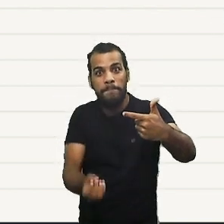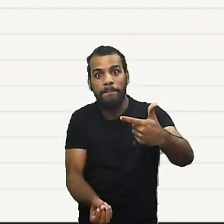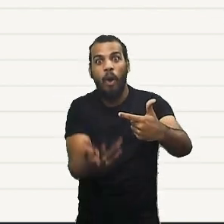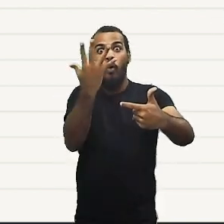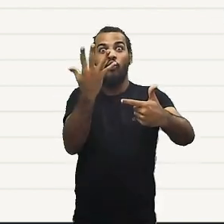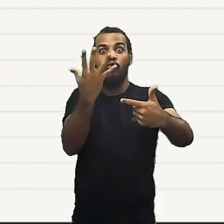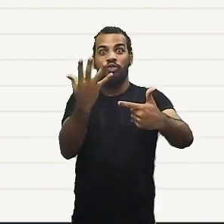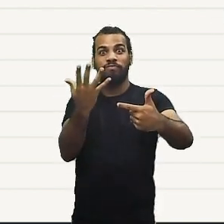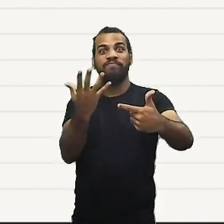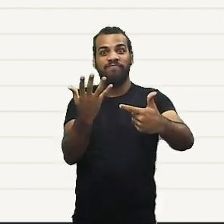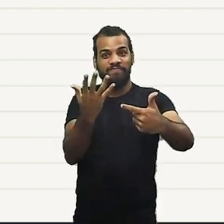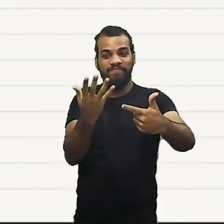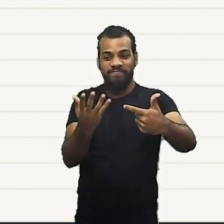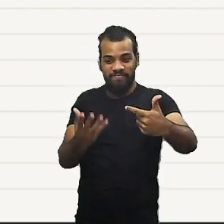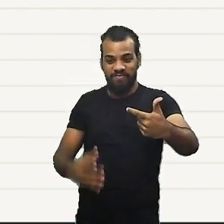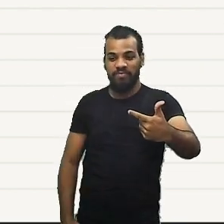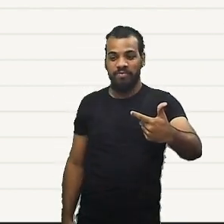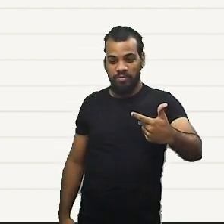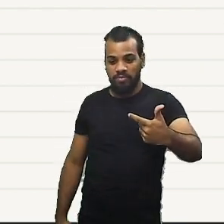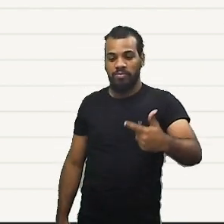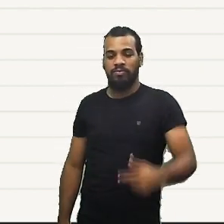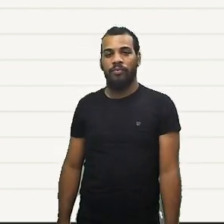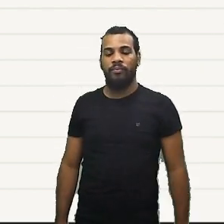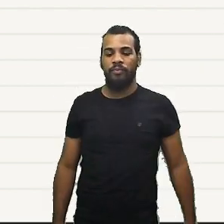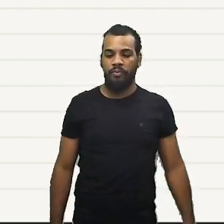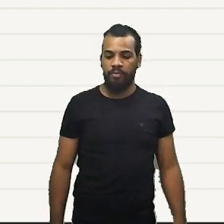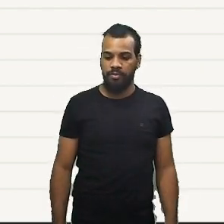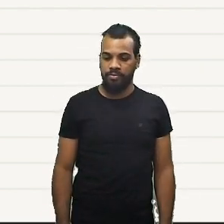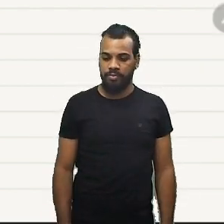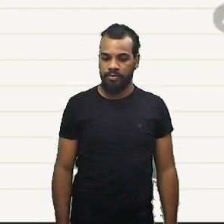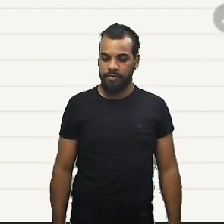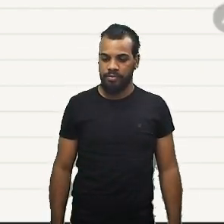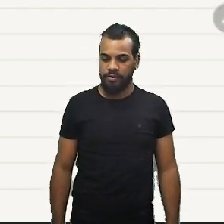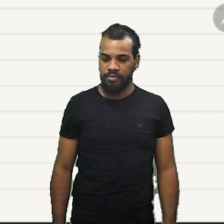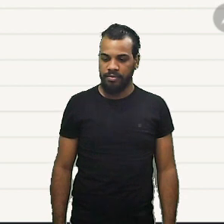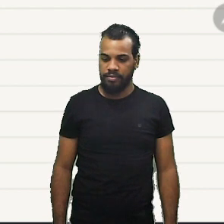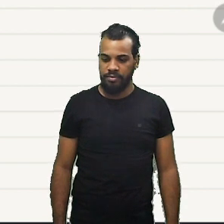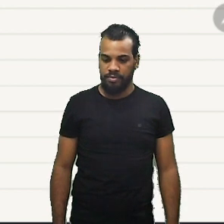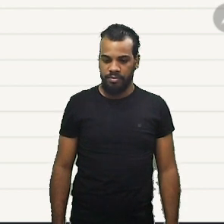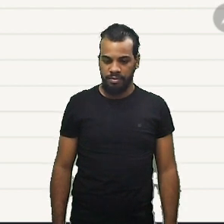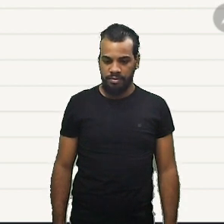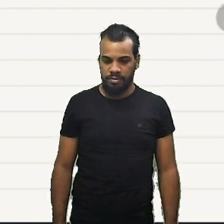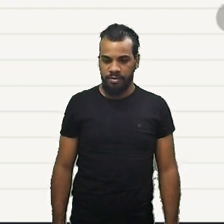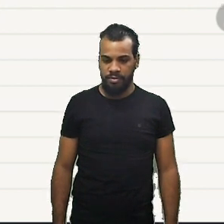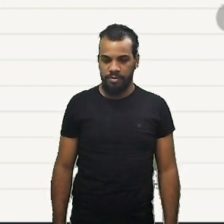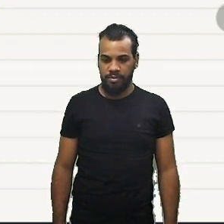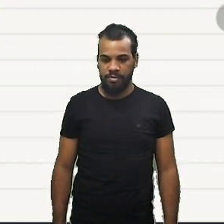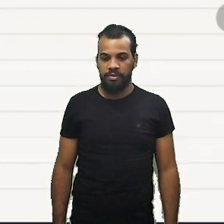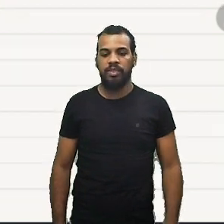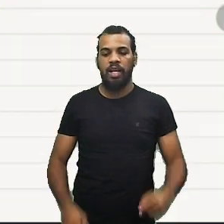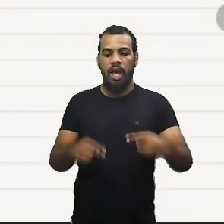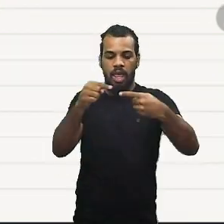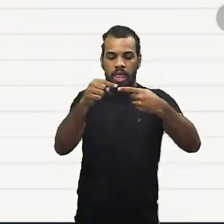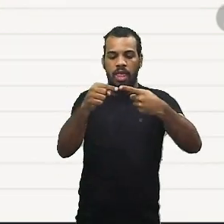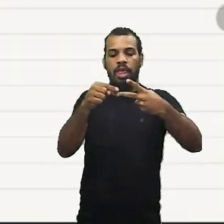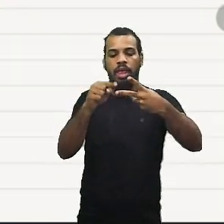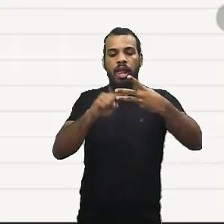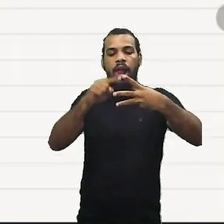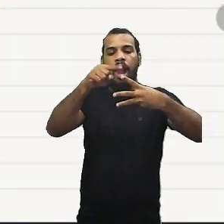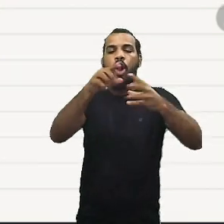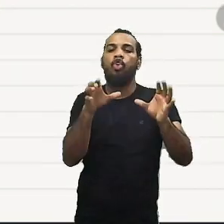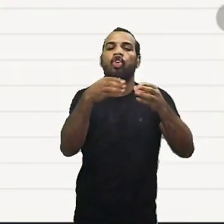ó, que apareceu o terceiro e último grupo de seres vivos. Ó, que eram os seres